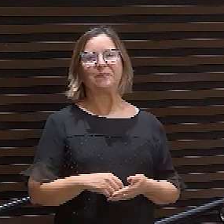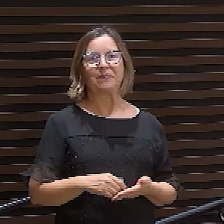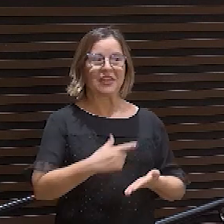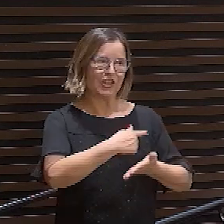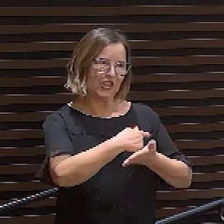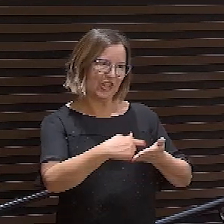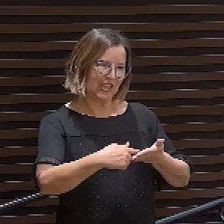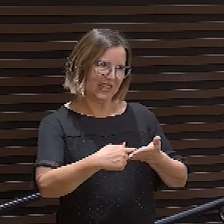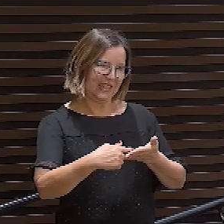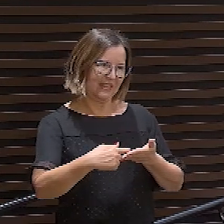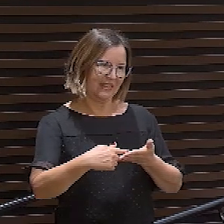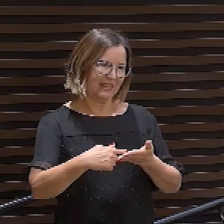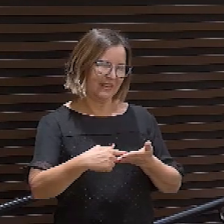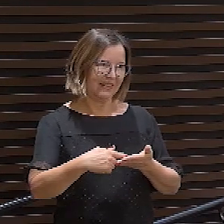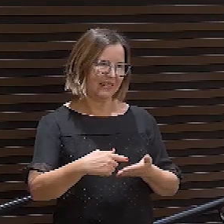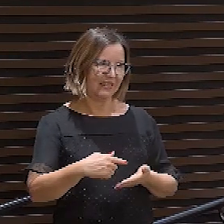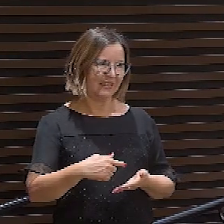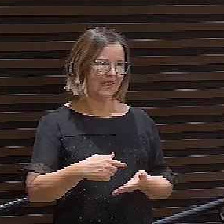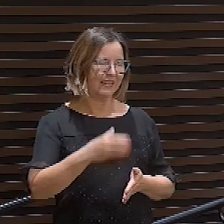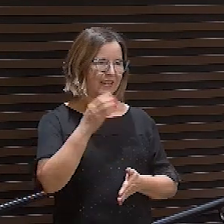Gênesis 13, 18.